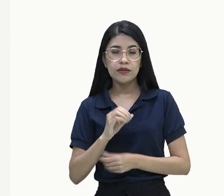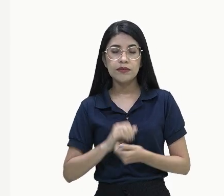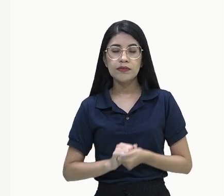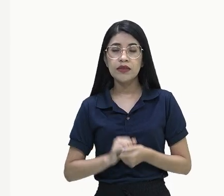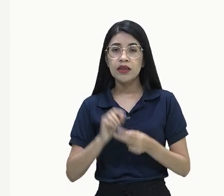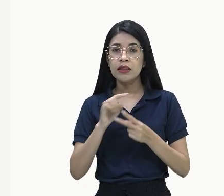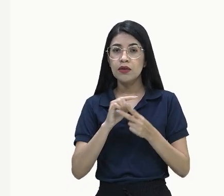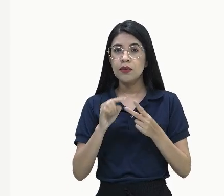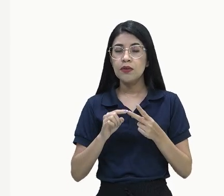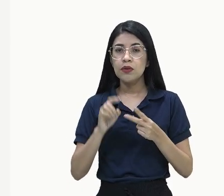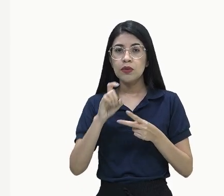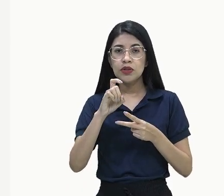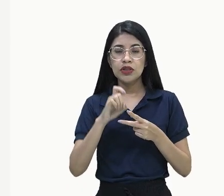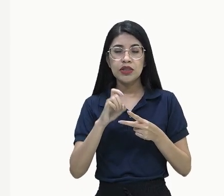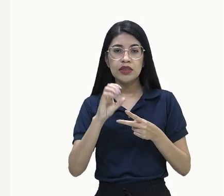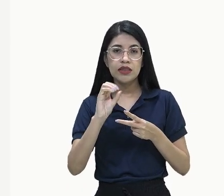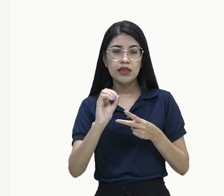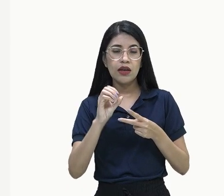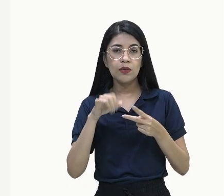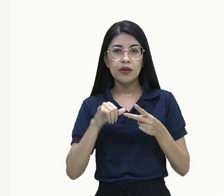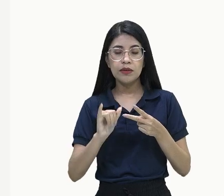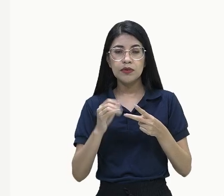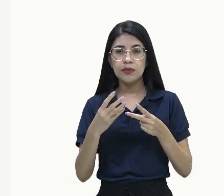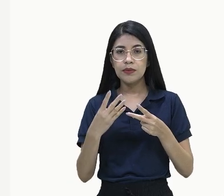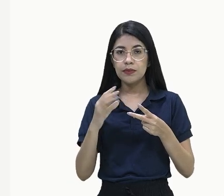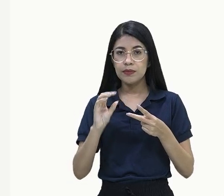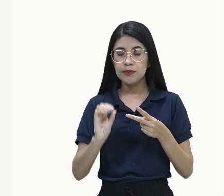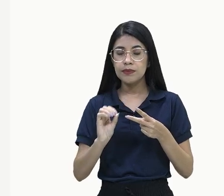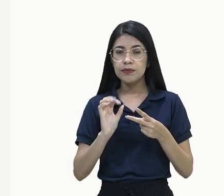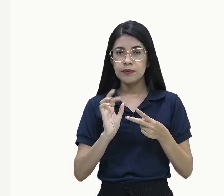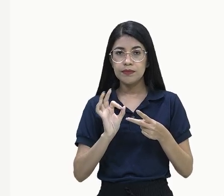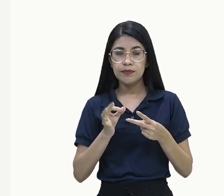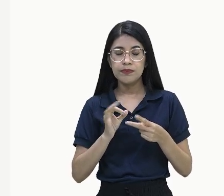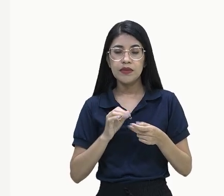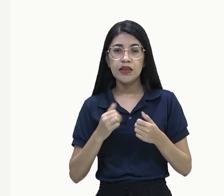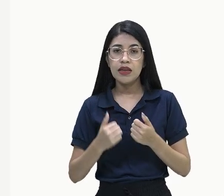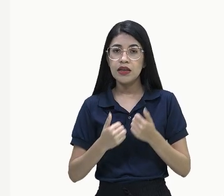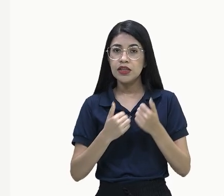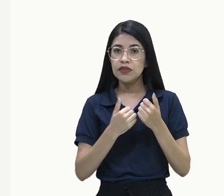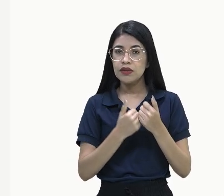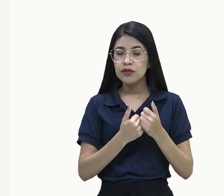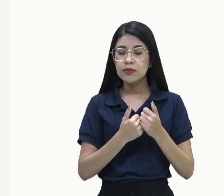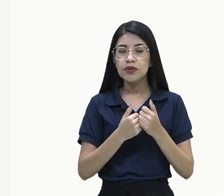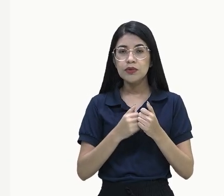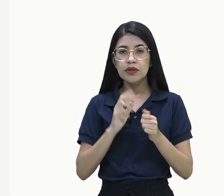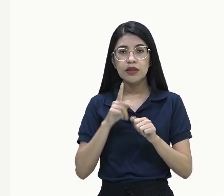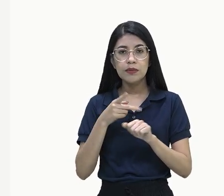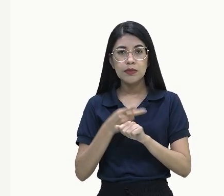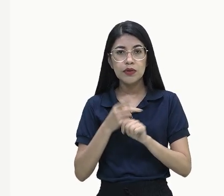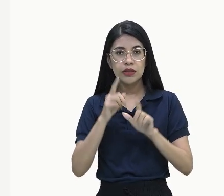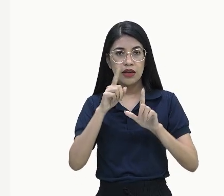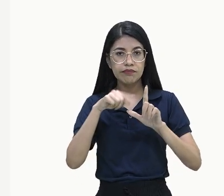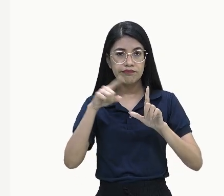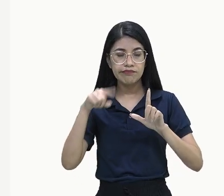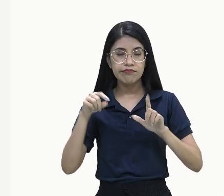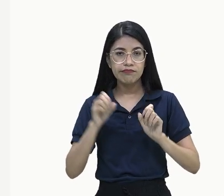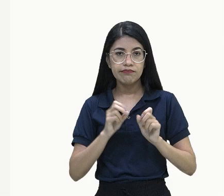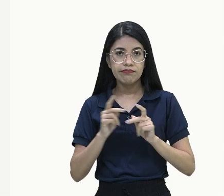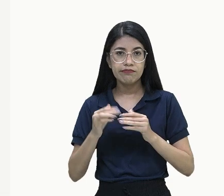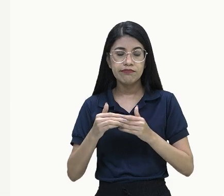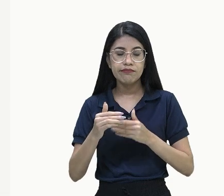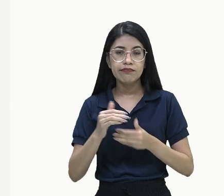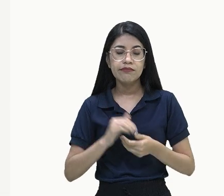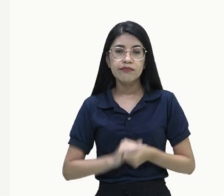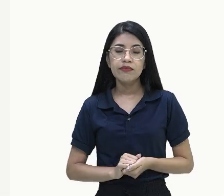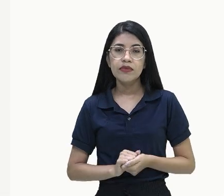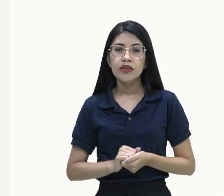ordenado, x é 0 e o y é 40, tá? Nós vamos substituir esse par ordenado no gráfico depois, tá certo? Um